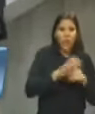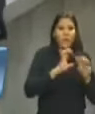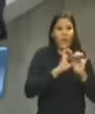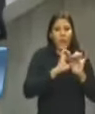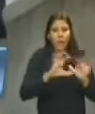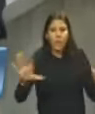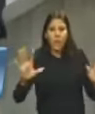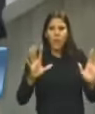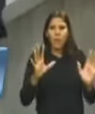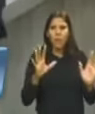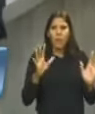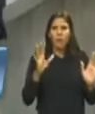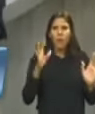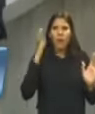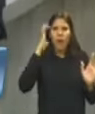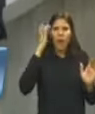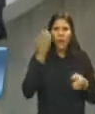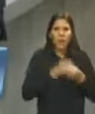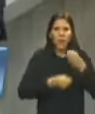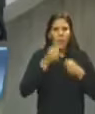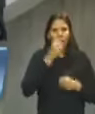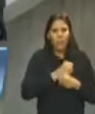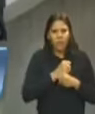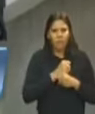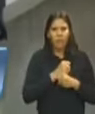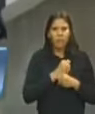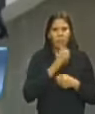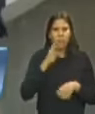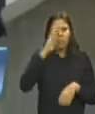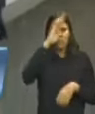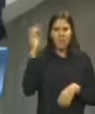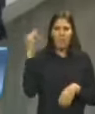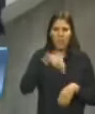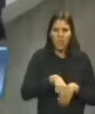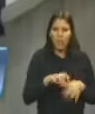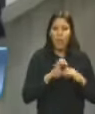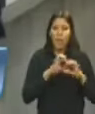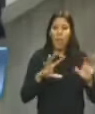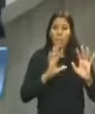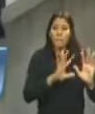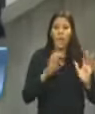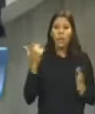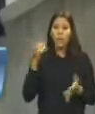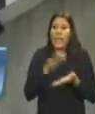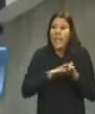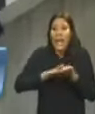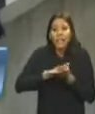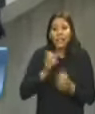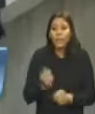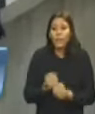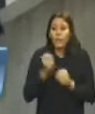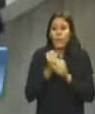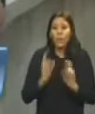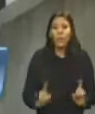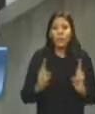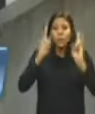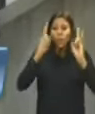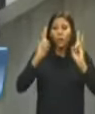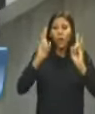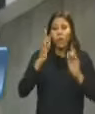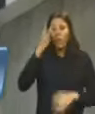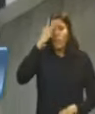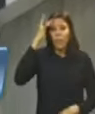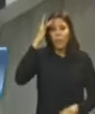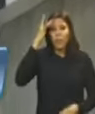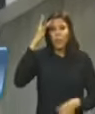eu não me engano, do ano passado, mas não tem nada sendo construído de moradia popular habitacional